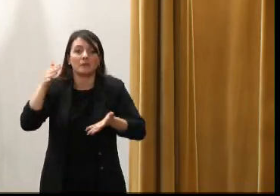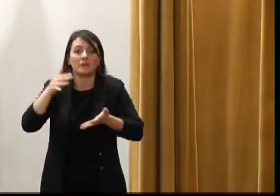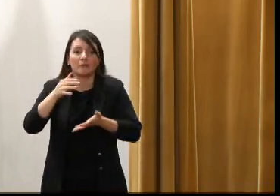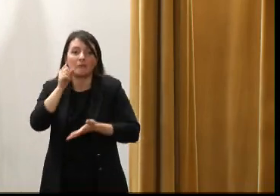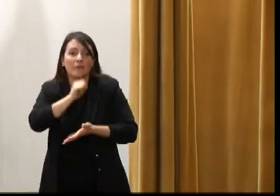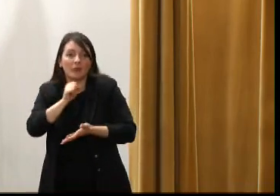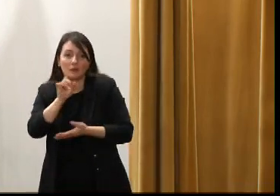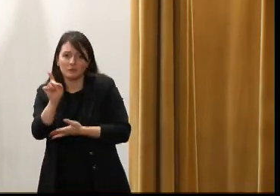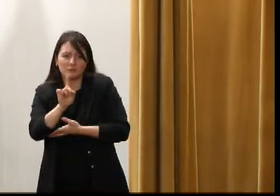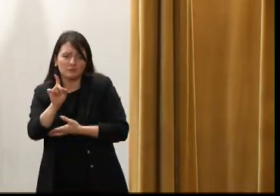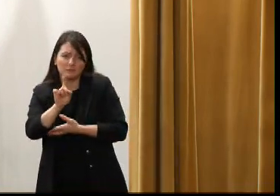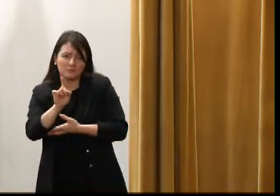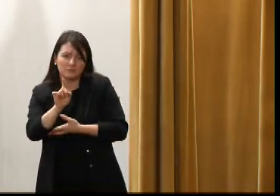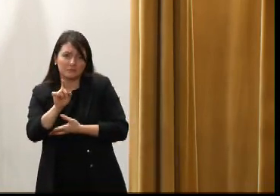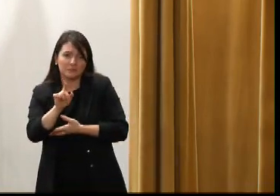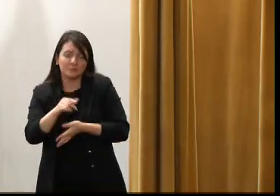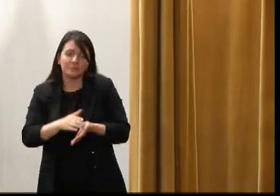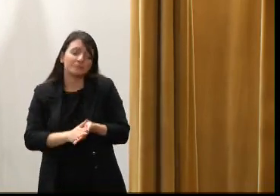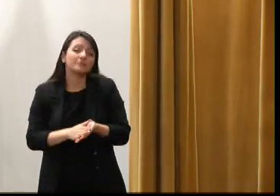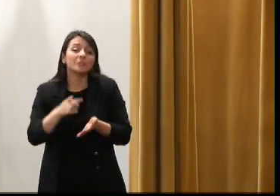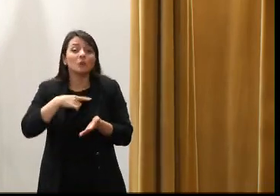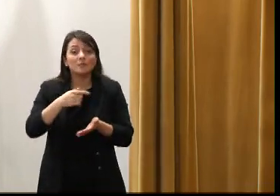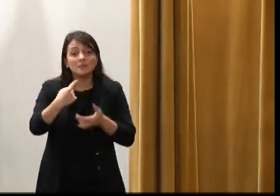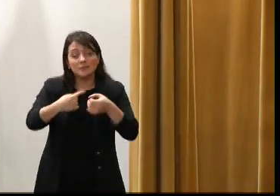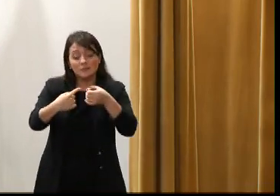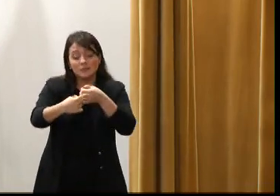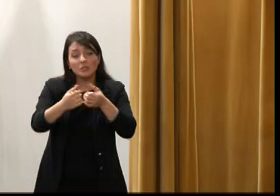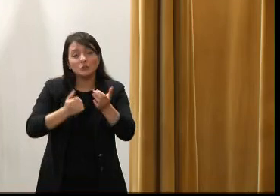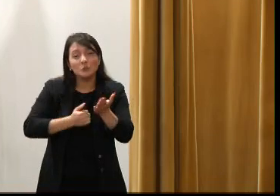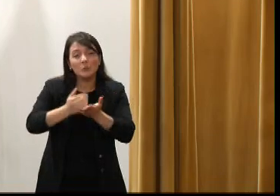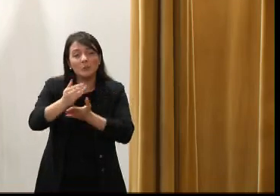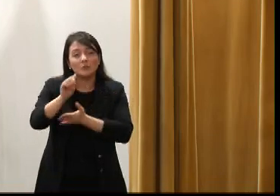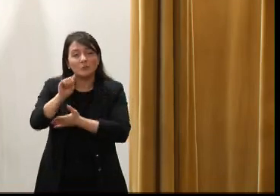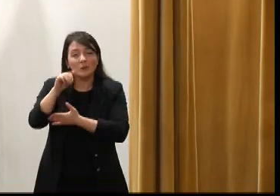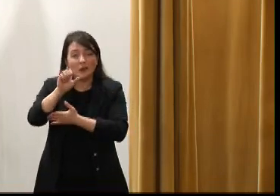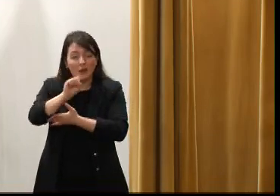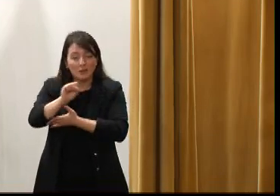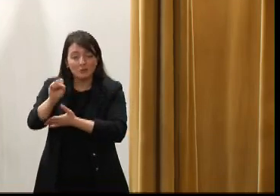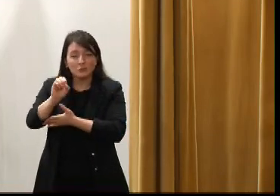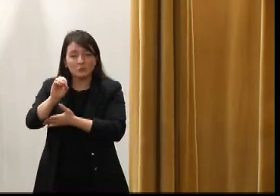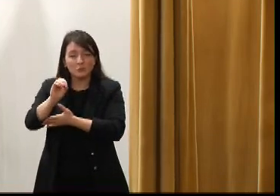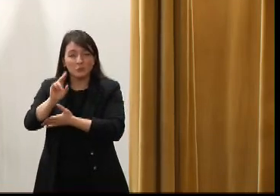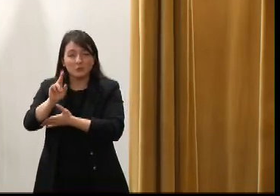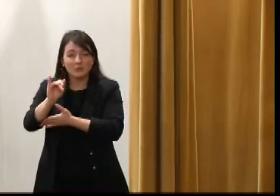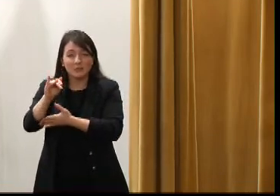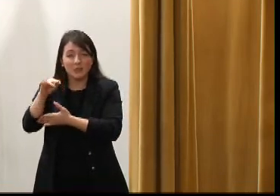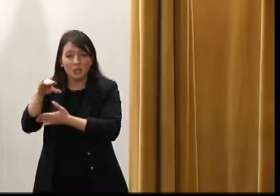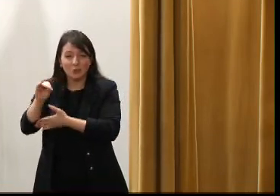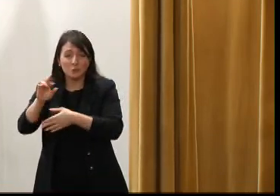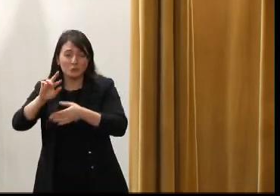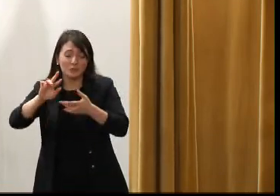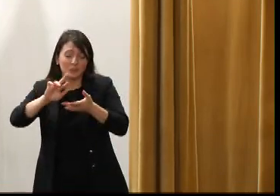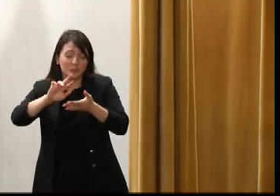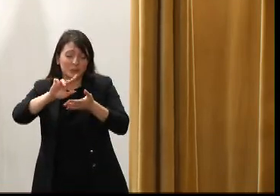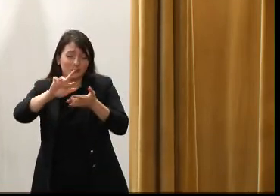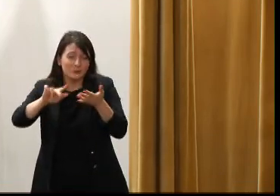Temos uma cidade que nasceu com os açorianos, que se somou dezenas de etnias, mas nós somos só um só